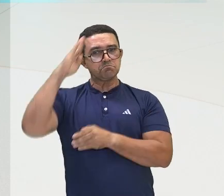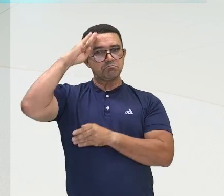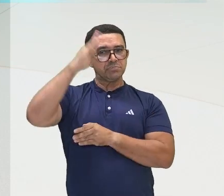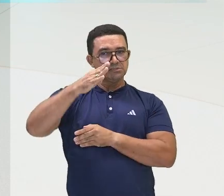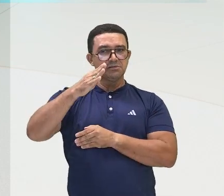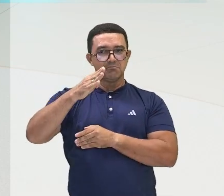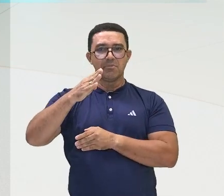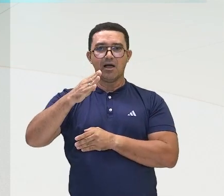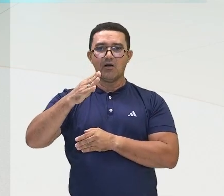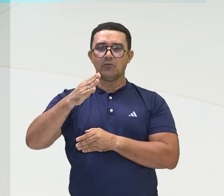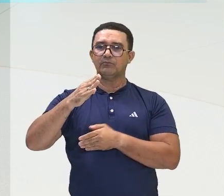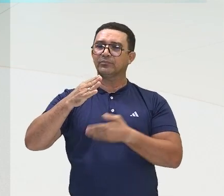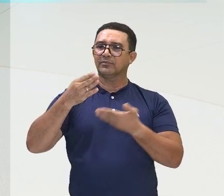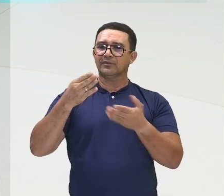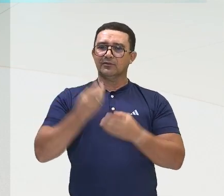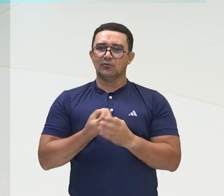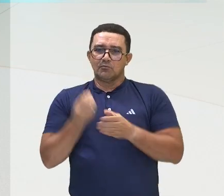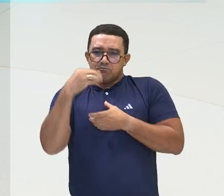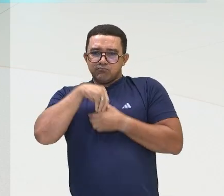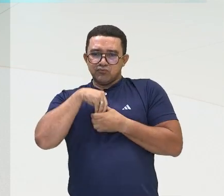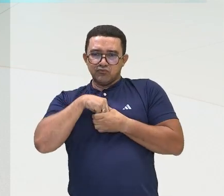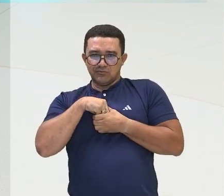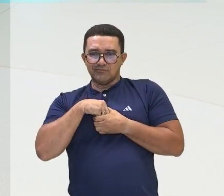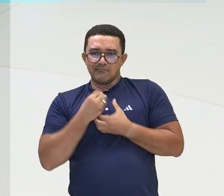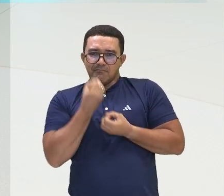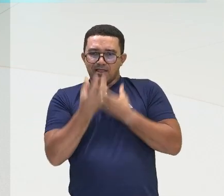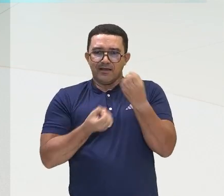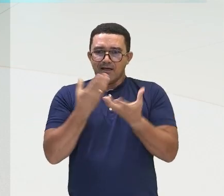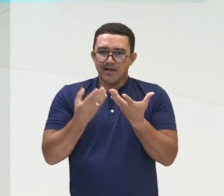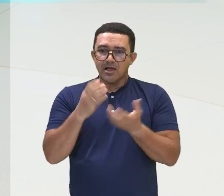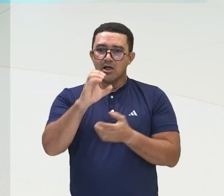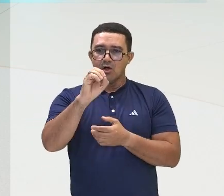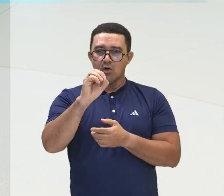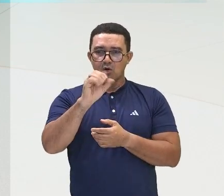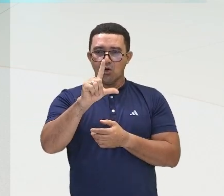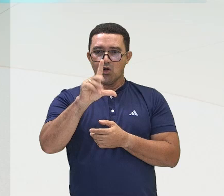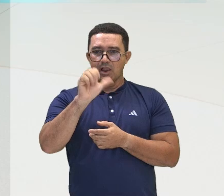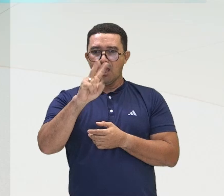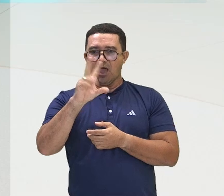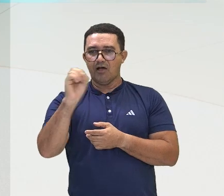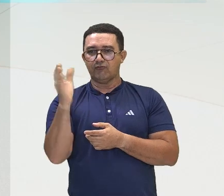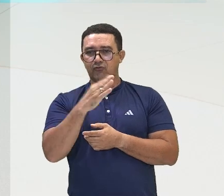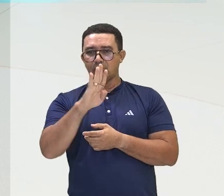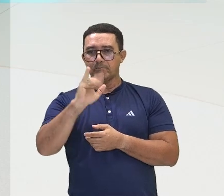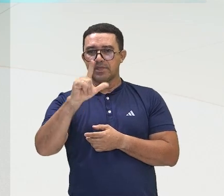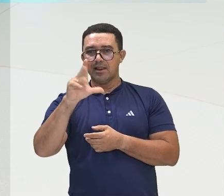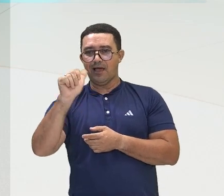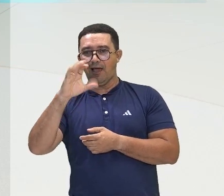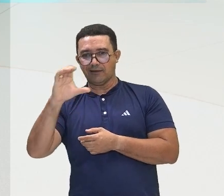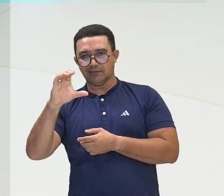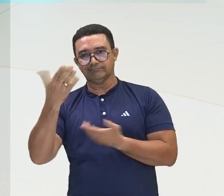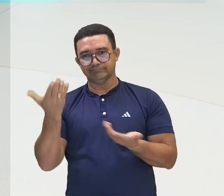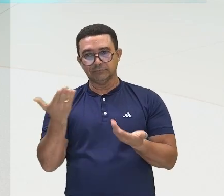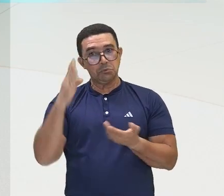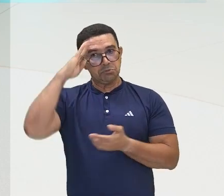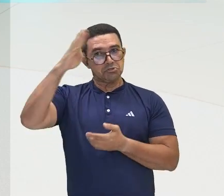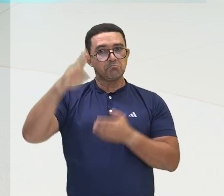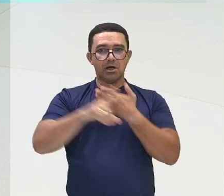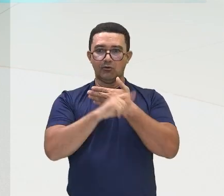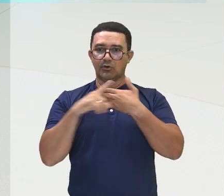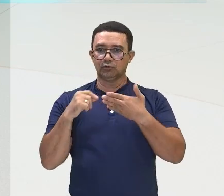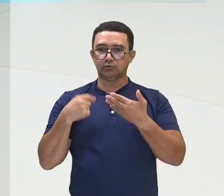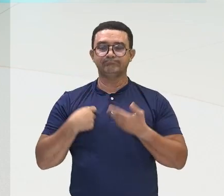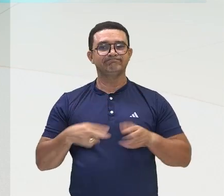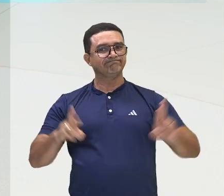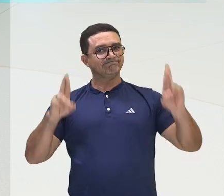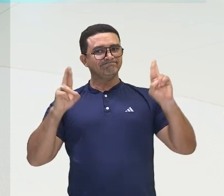pelo menos é o que dizem, é Olavo Bilac, ele que vai se destacar em relação ao parnasianismo, ok? Gente, eu espero que você